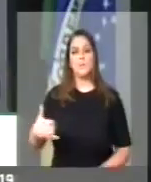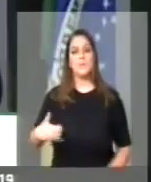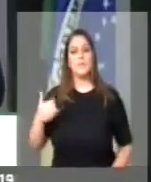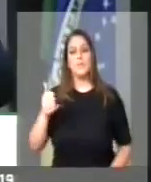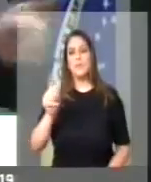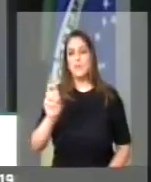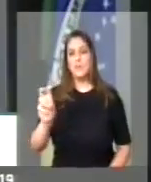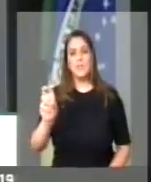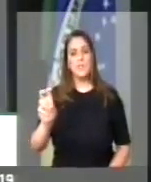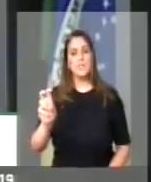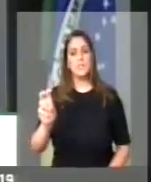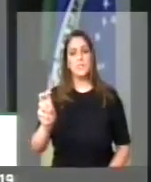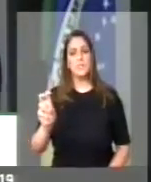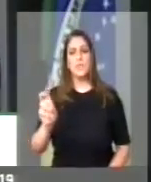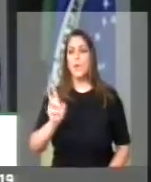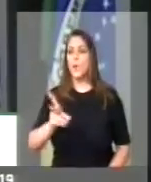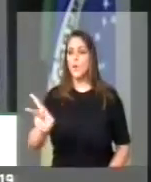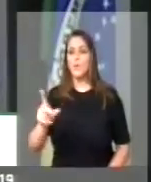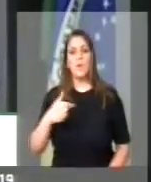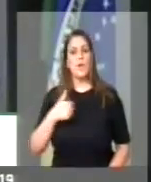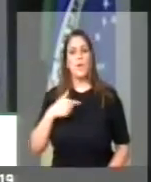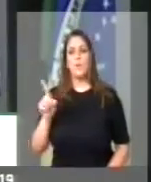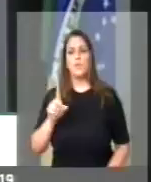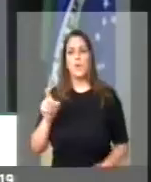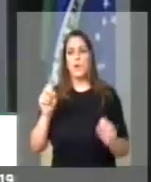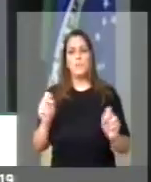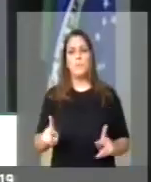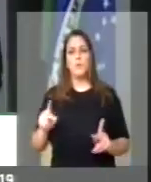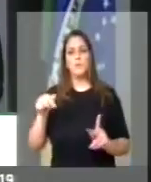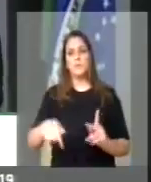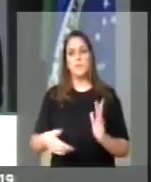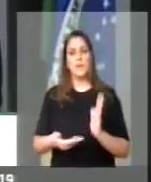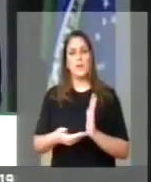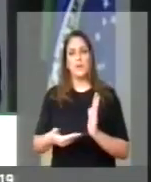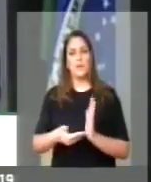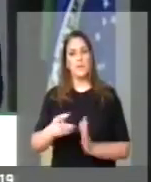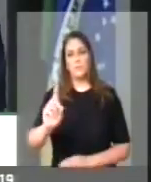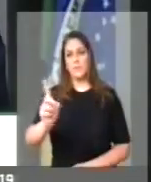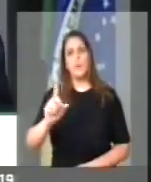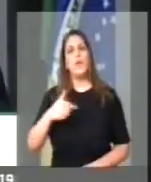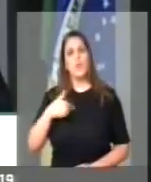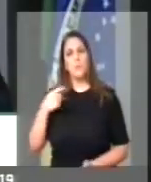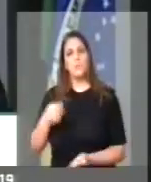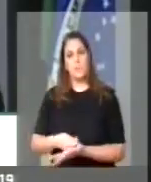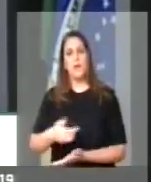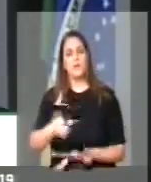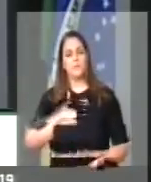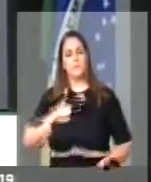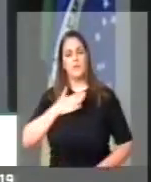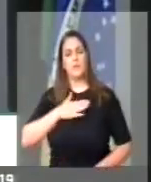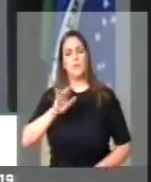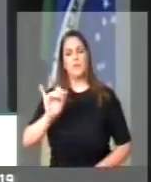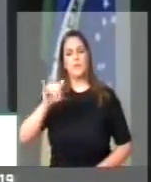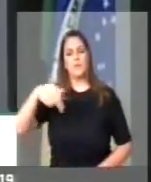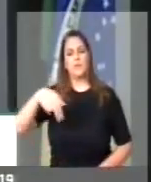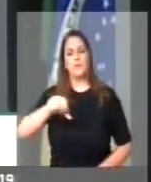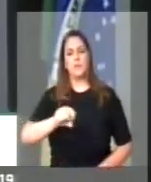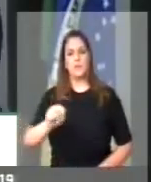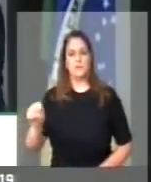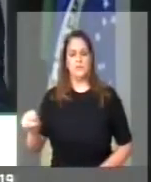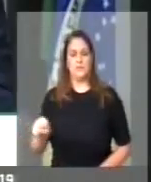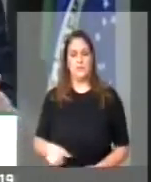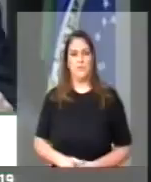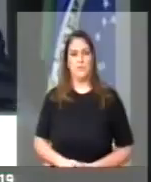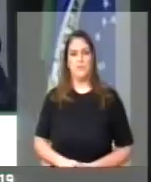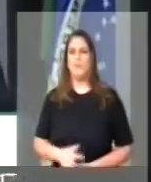pagando INSS, não vou aposentar pela Câmara, pago o meu INSS e acredito que nós não podemos ter